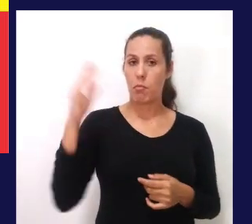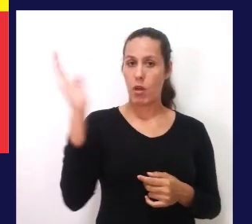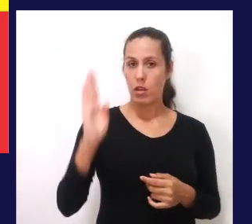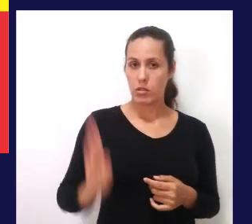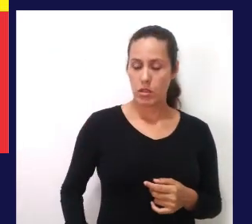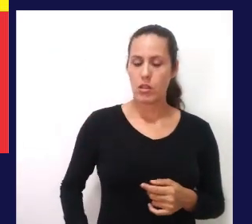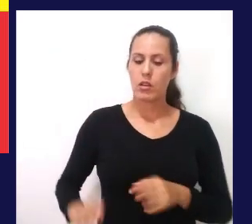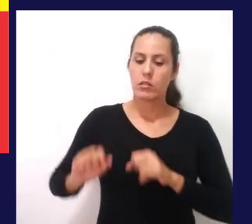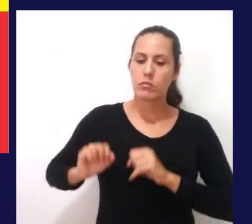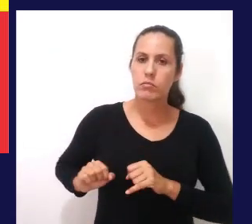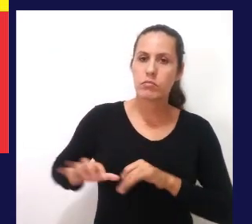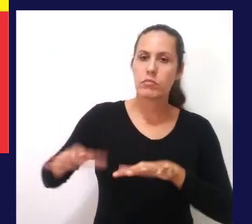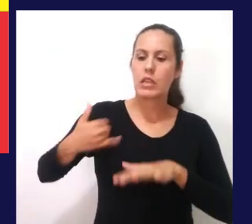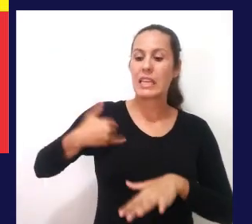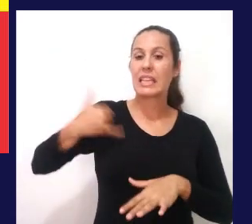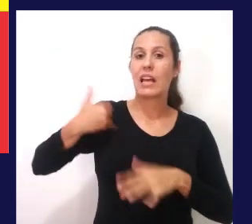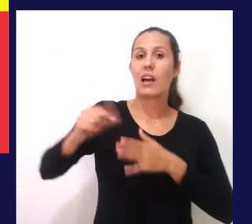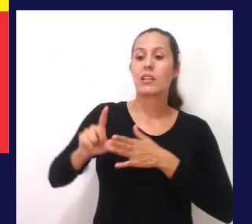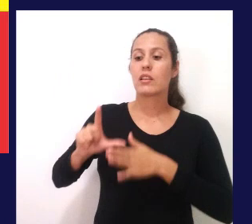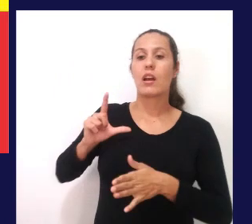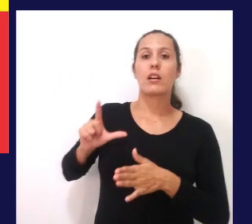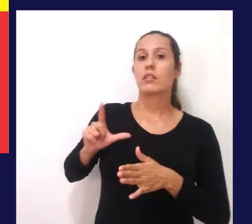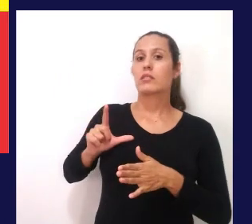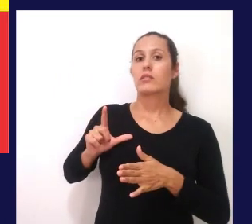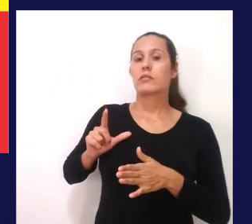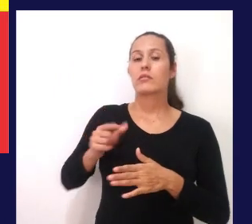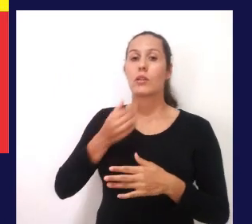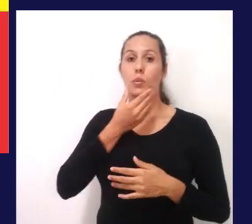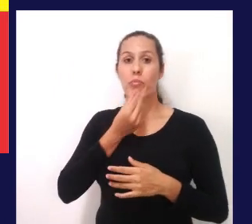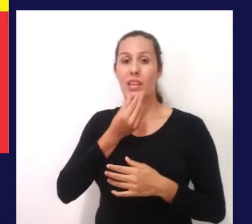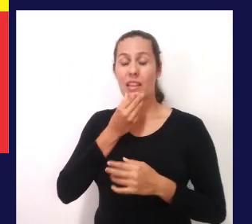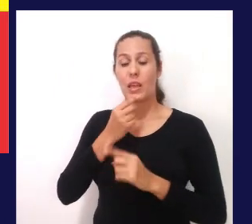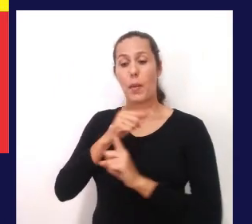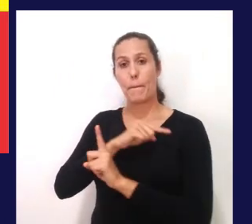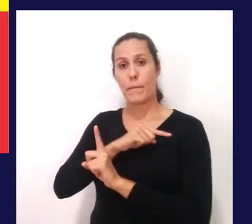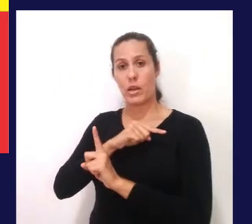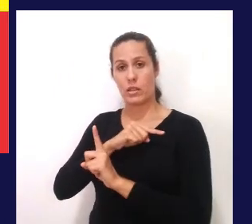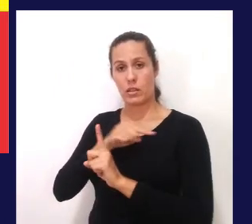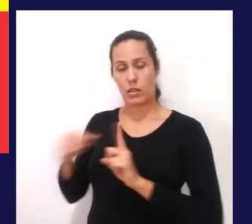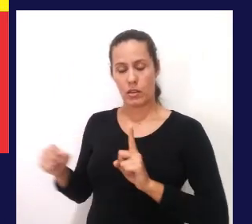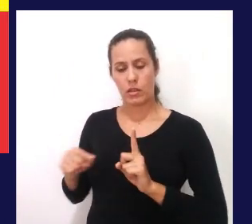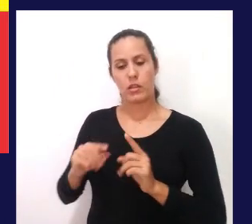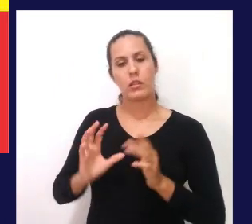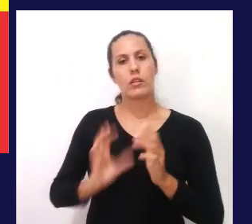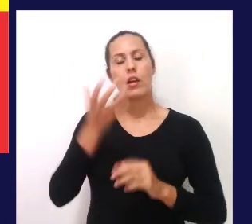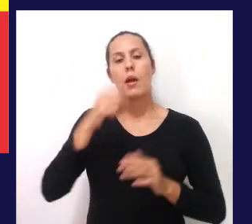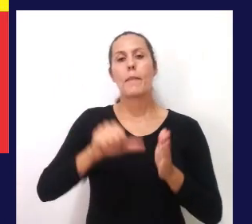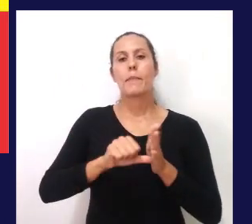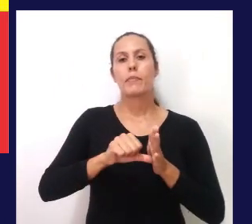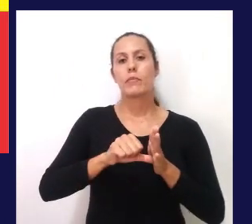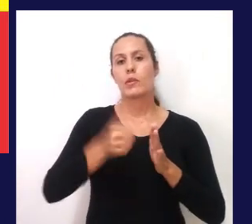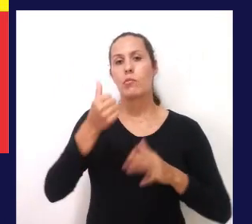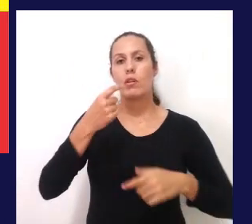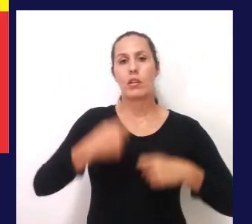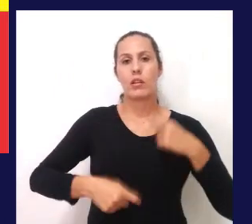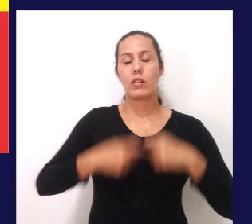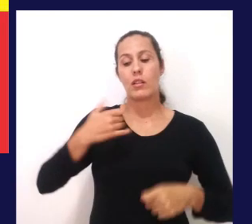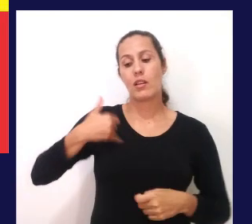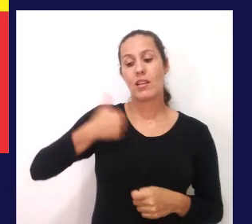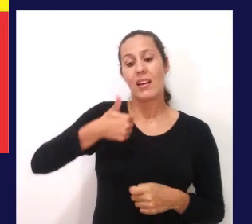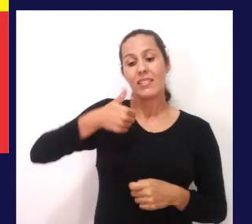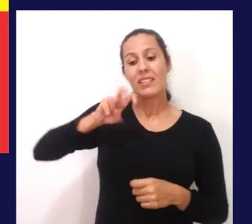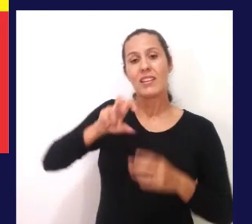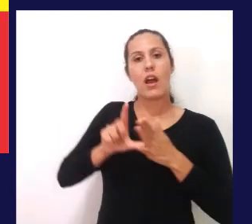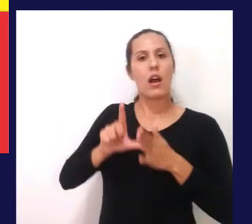vai ocorrer cada vez mais cedo. No caso dos meninos, metade deles tem a primeira relação